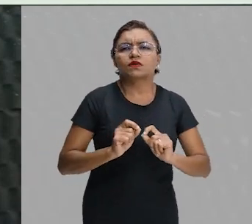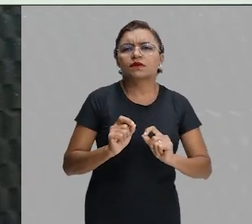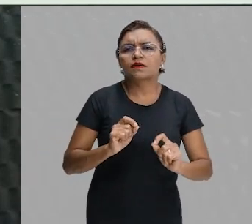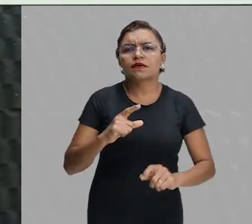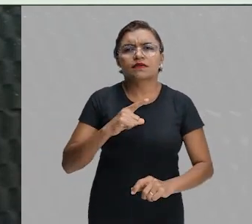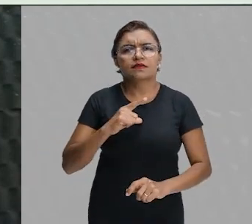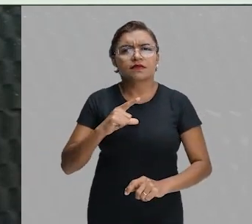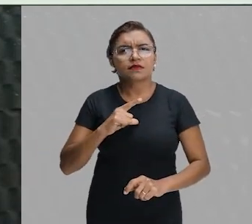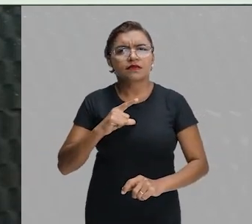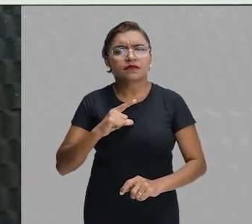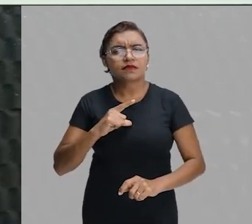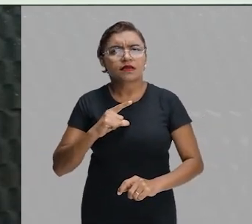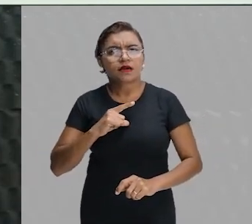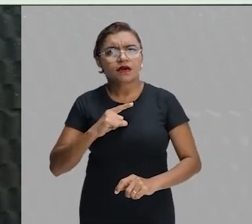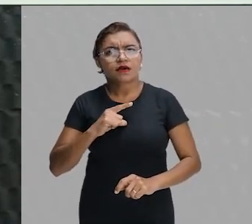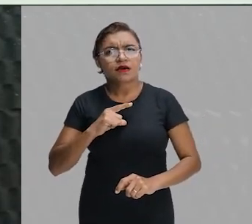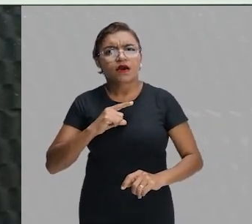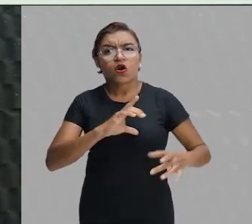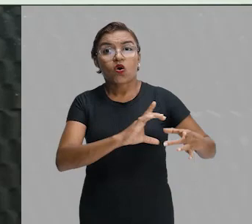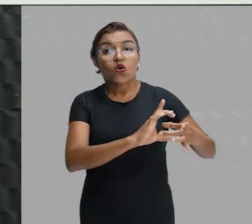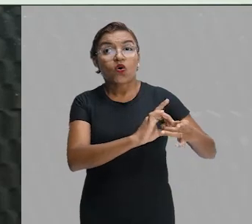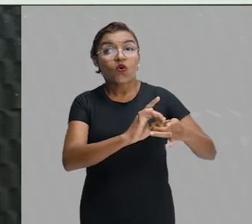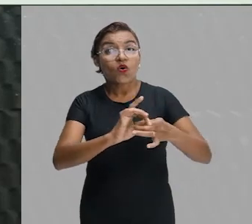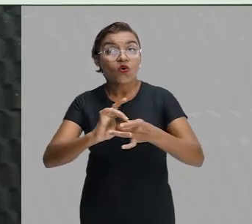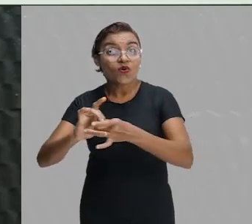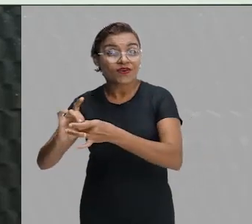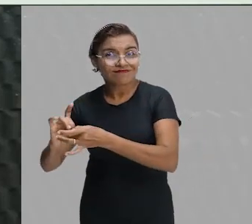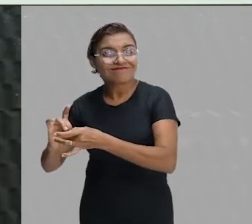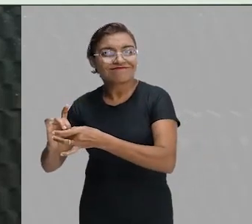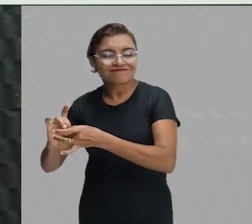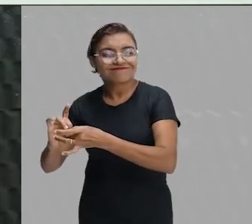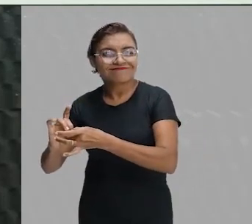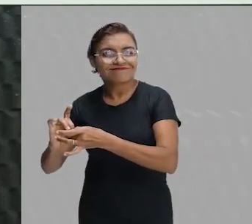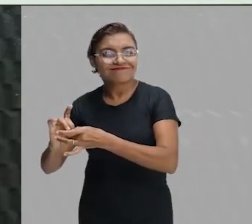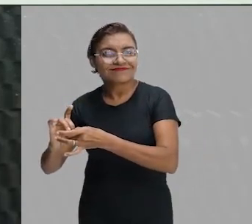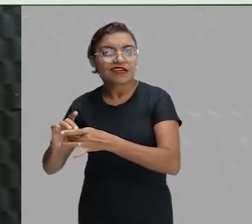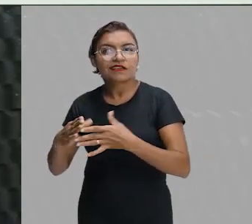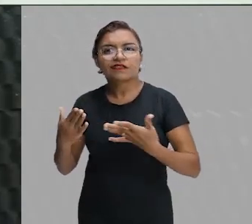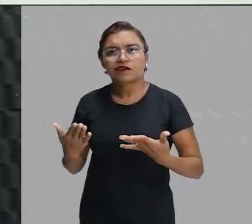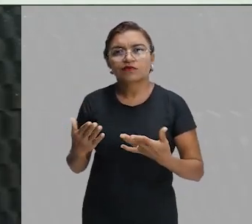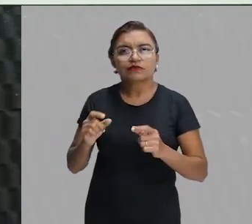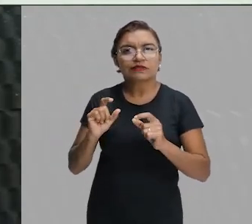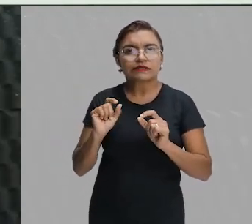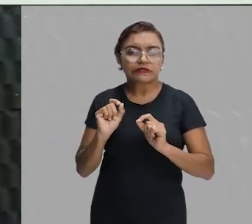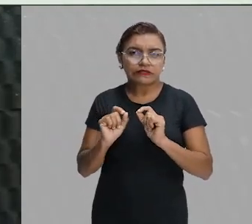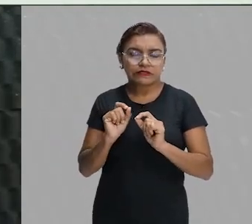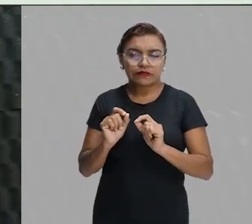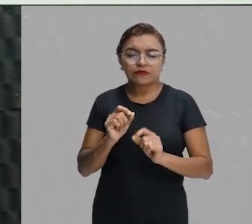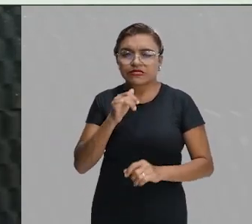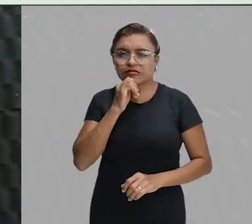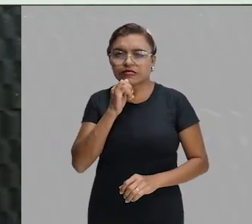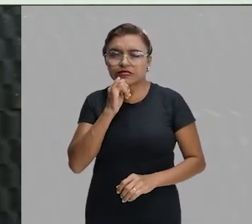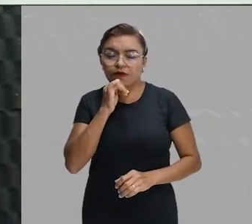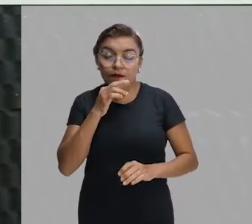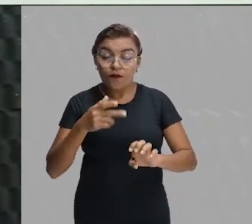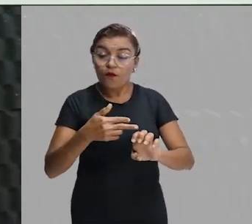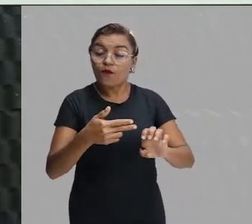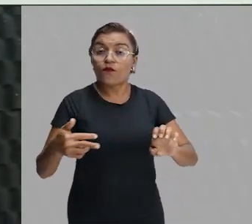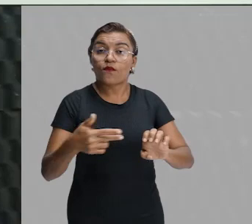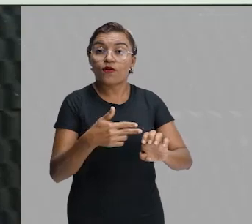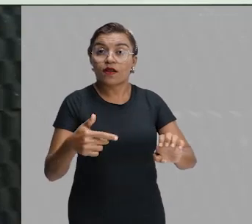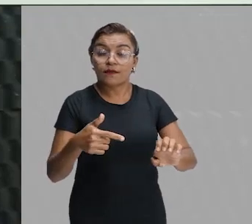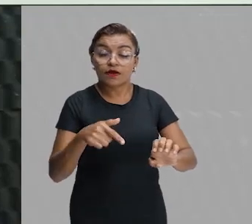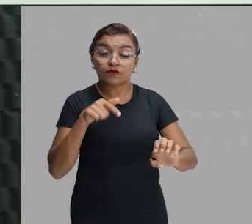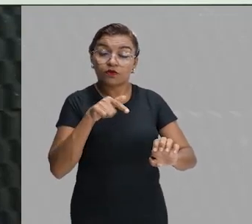coisa coerente. É um princípio de coerência. Ok? Então, se eu estou falando de um objeto, se eu estou falando de um elemento, eu tenho